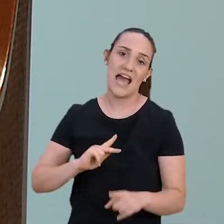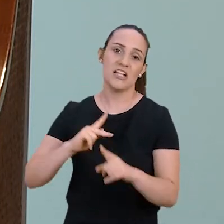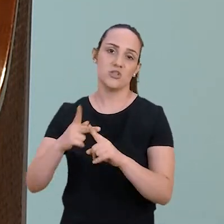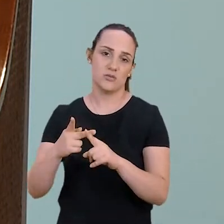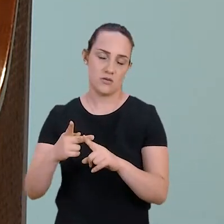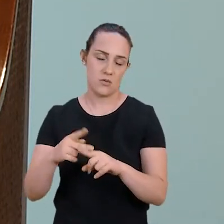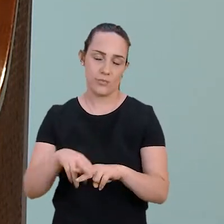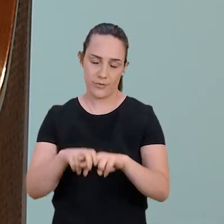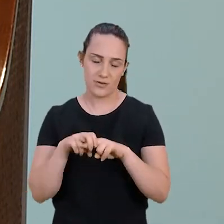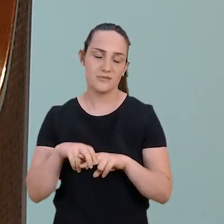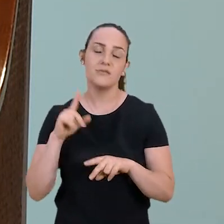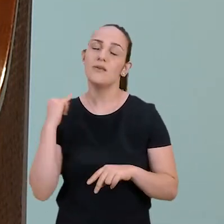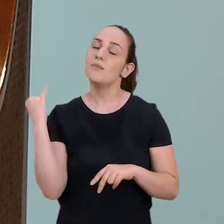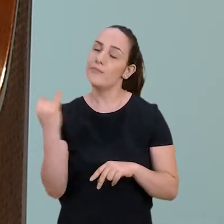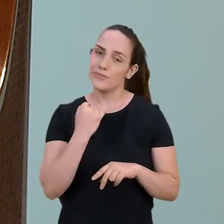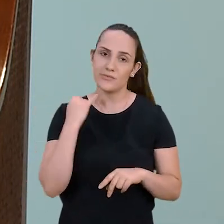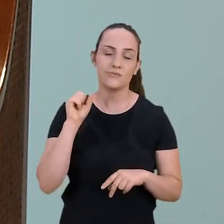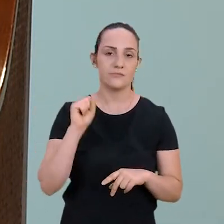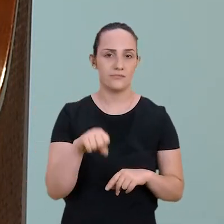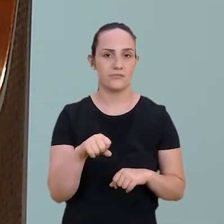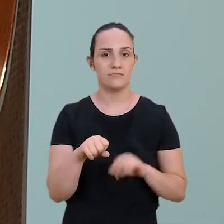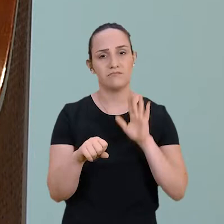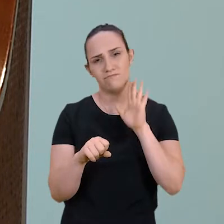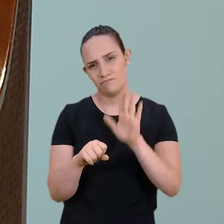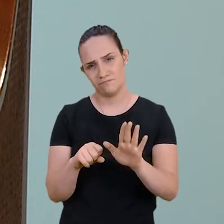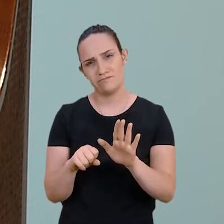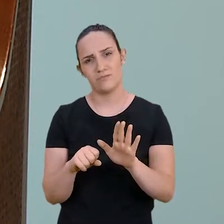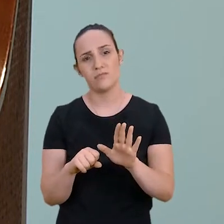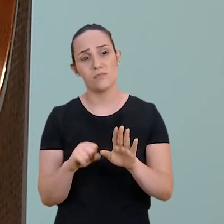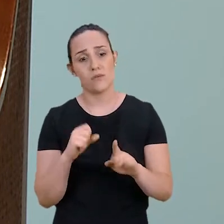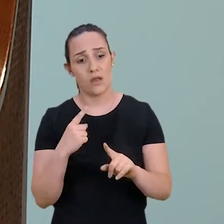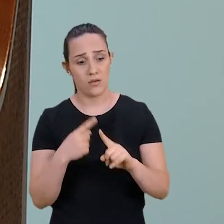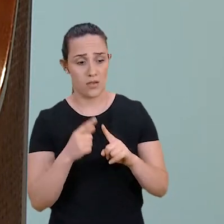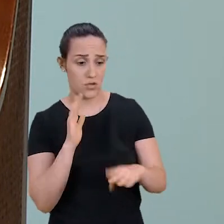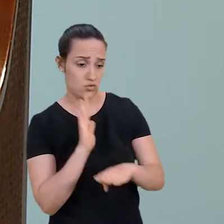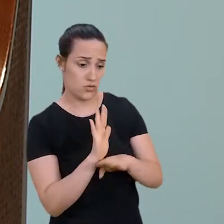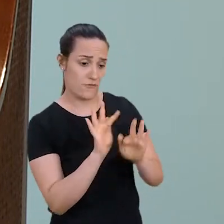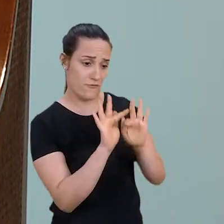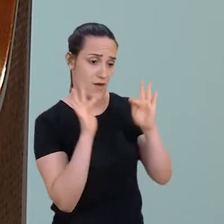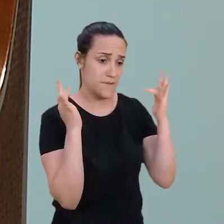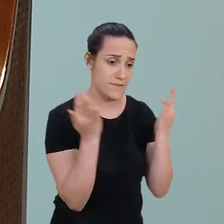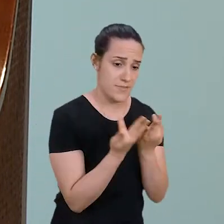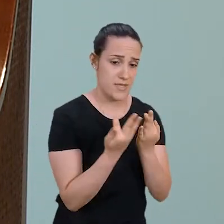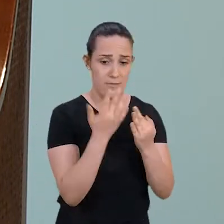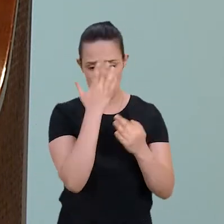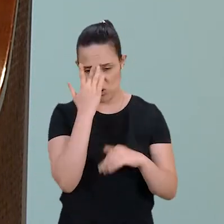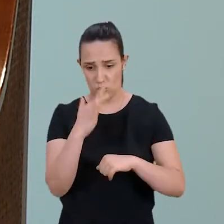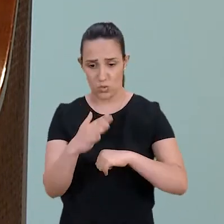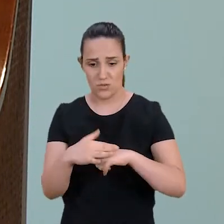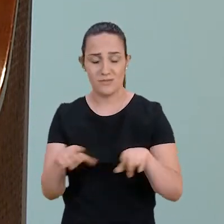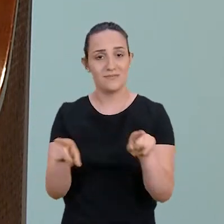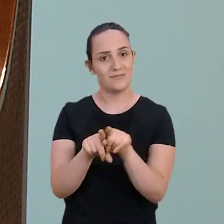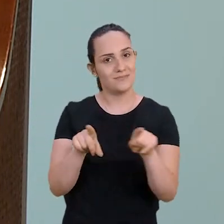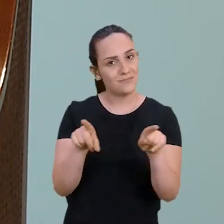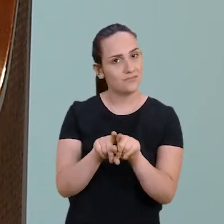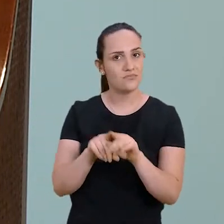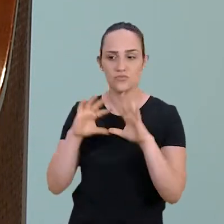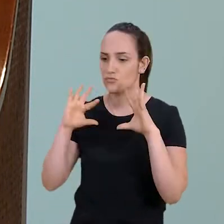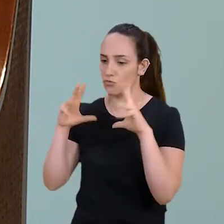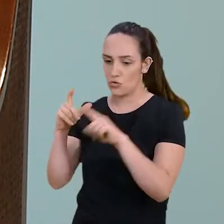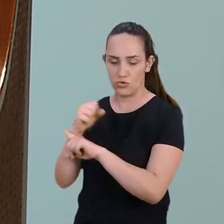toda a diferença, Lívia, não só na vida das famílias e dos pacientes, mas no impacto em